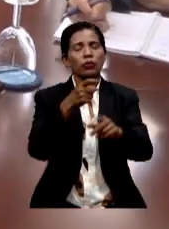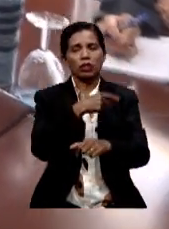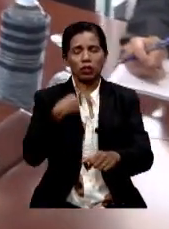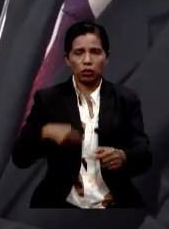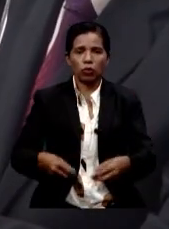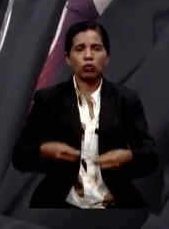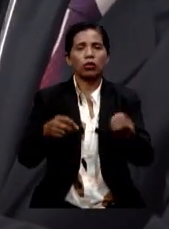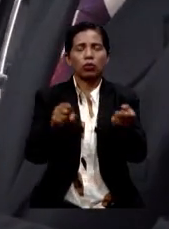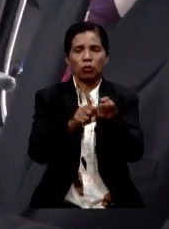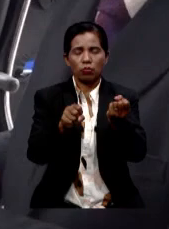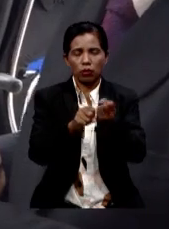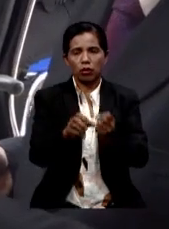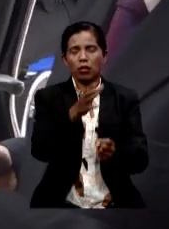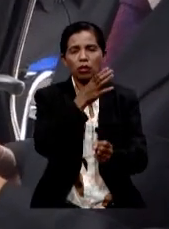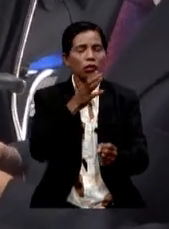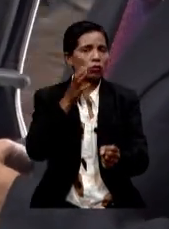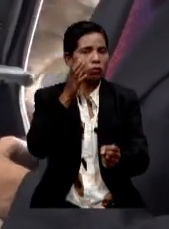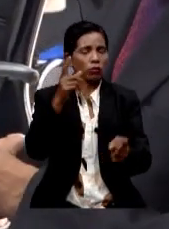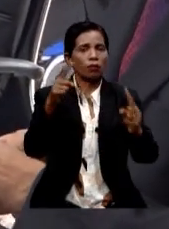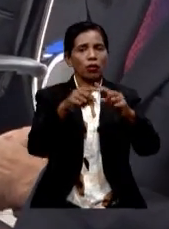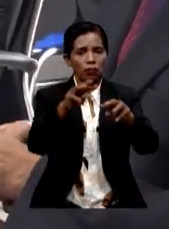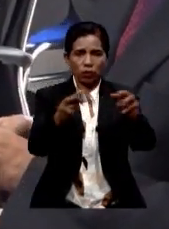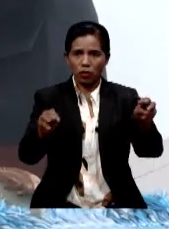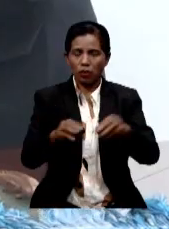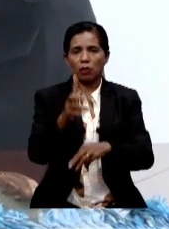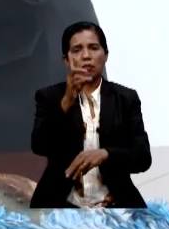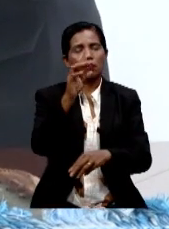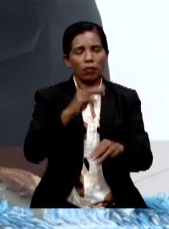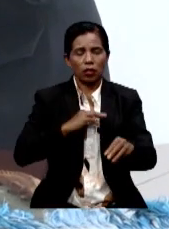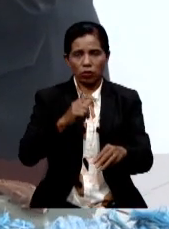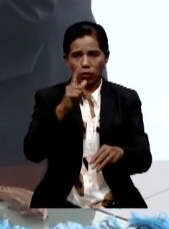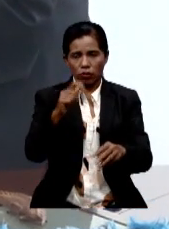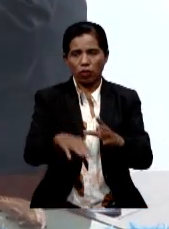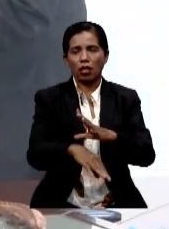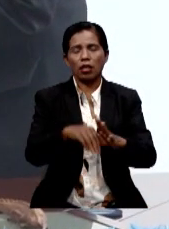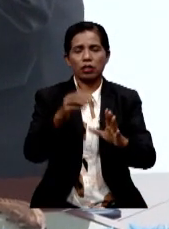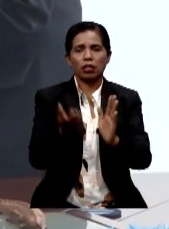apoio agricultor Bahia município Manatutu, onde halo levantamento hasa